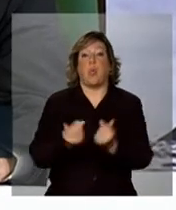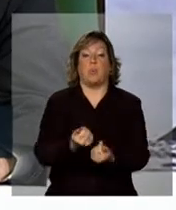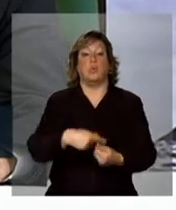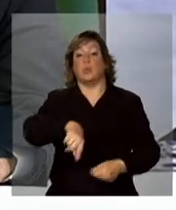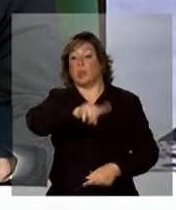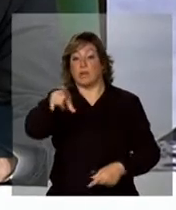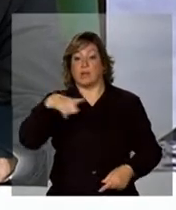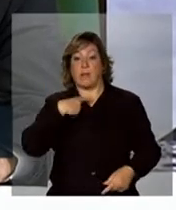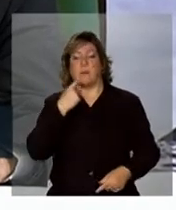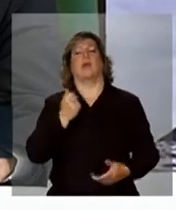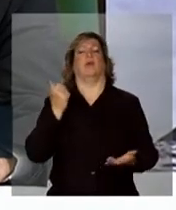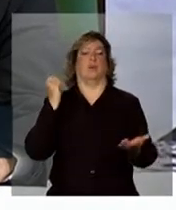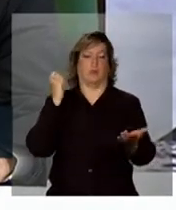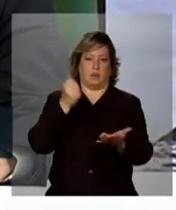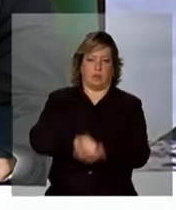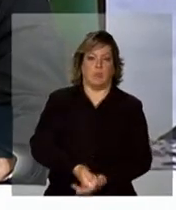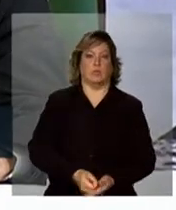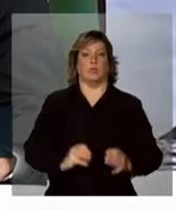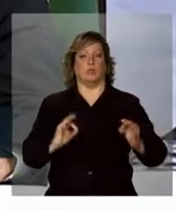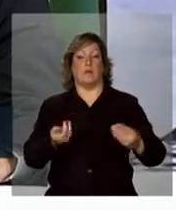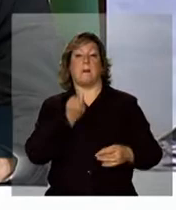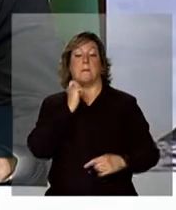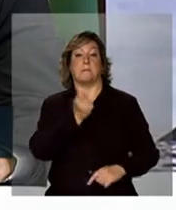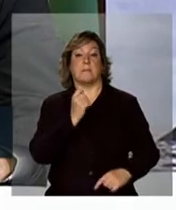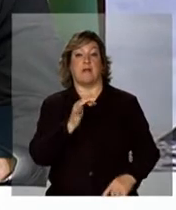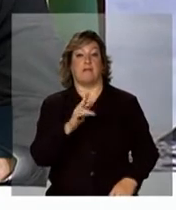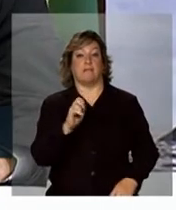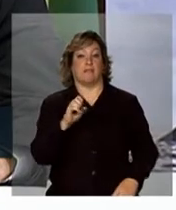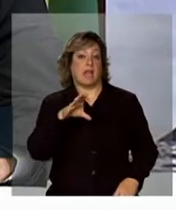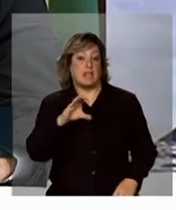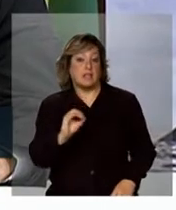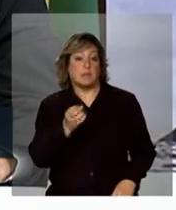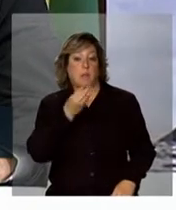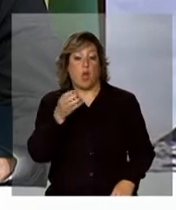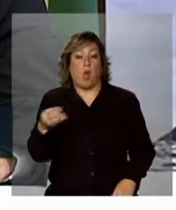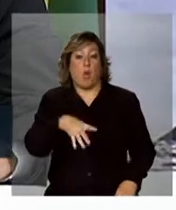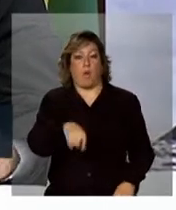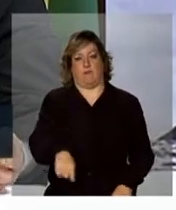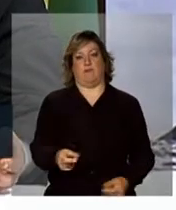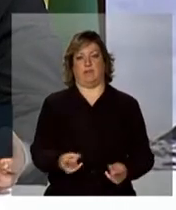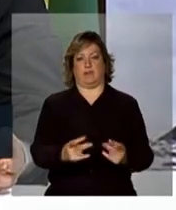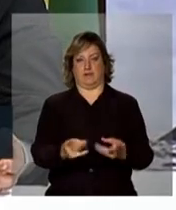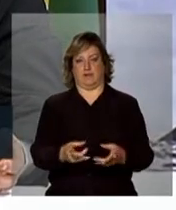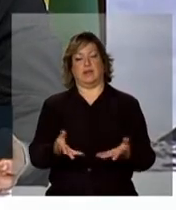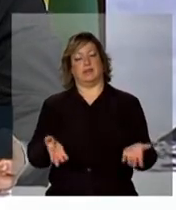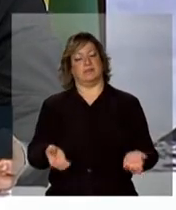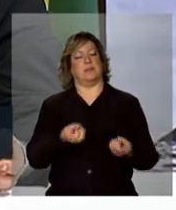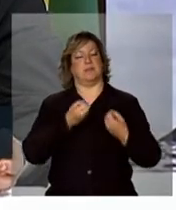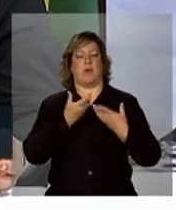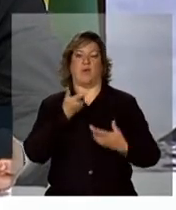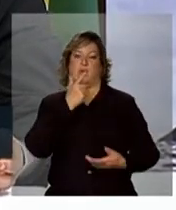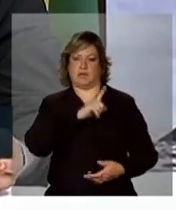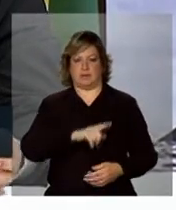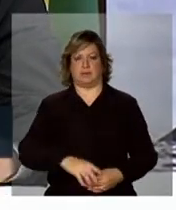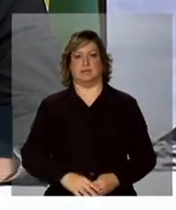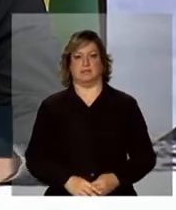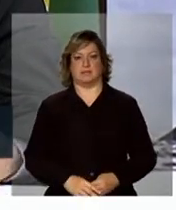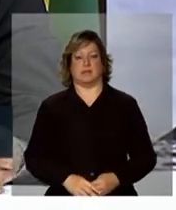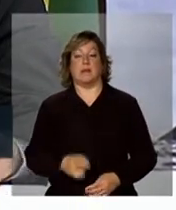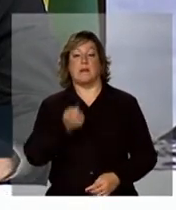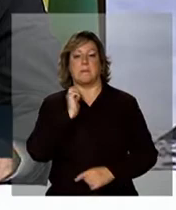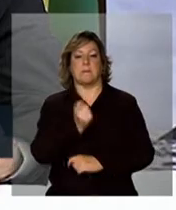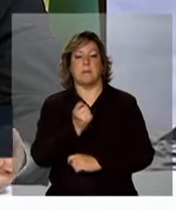estoque do peixe fresco que for vendido. Isso para nós é um grande ganho. Para